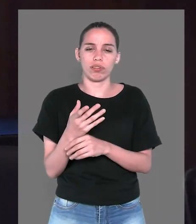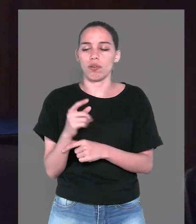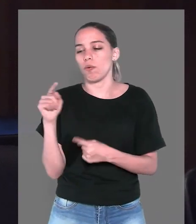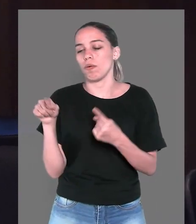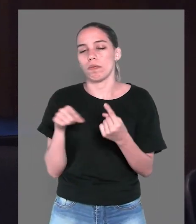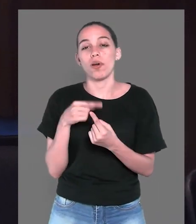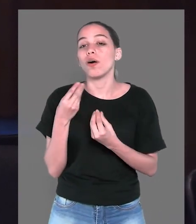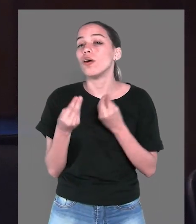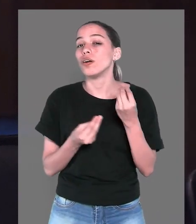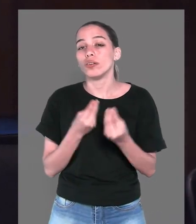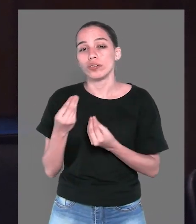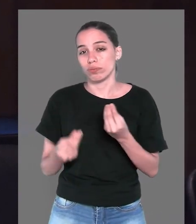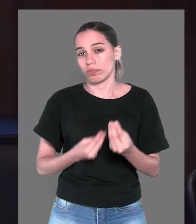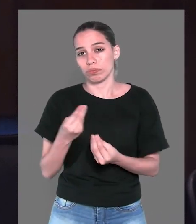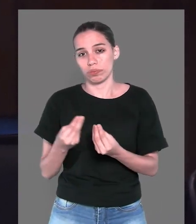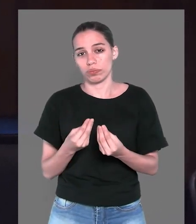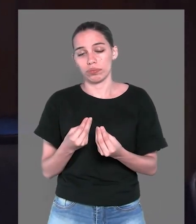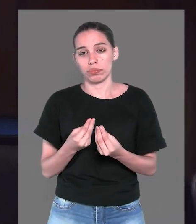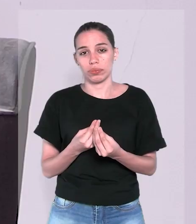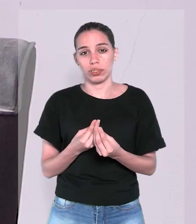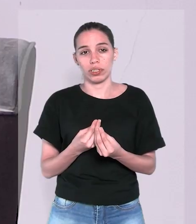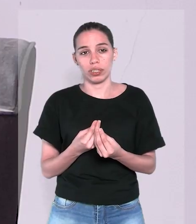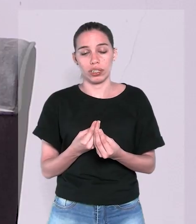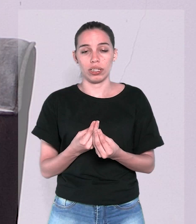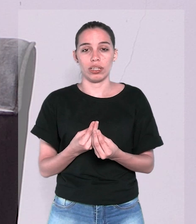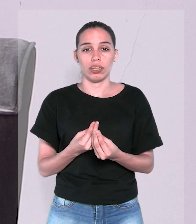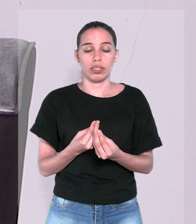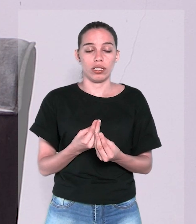problemas possam ser minimizados. E,